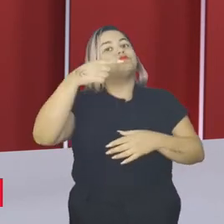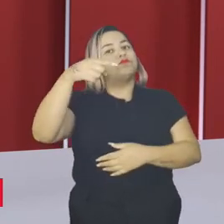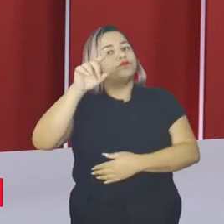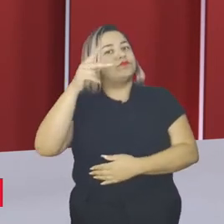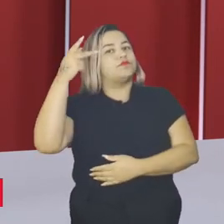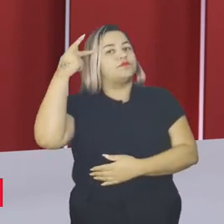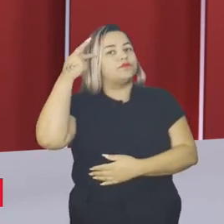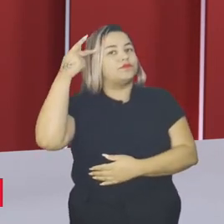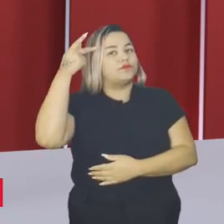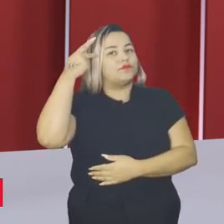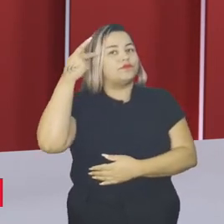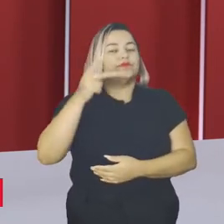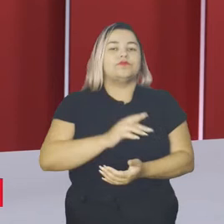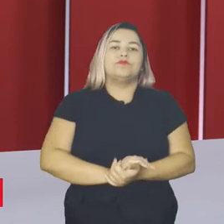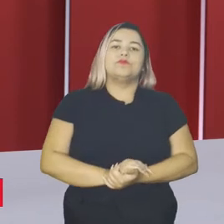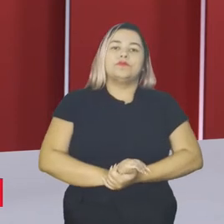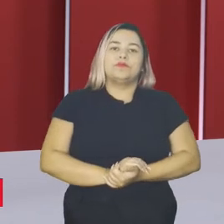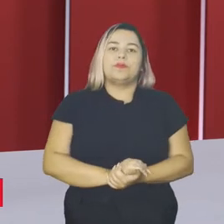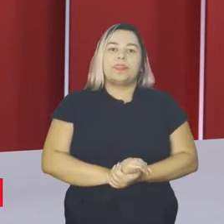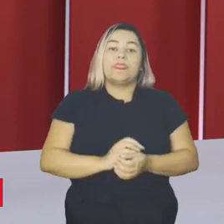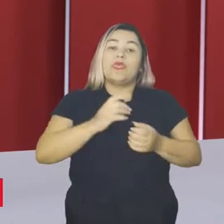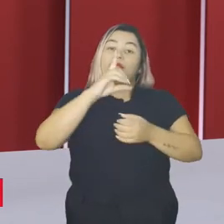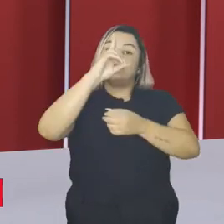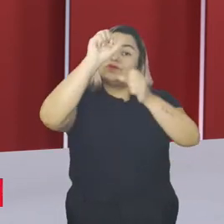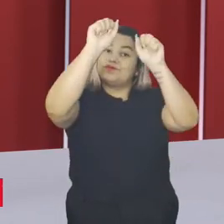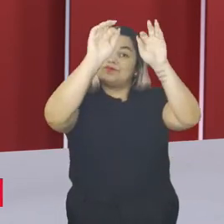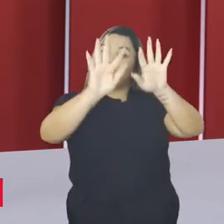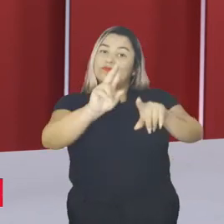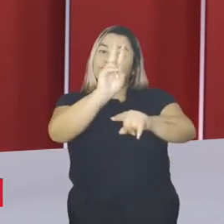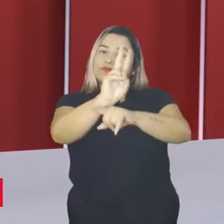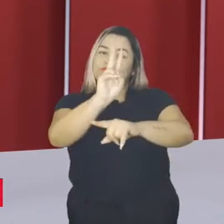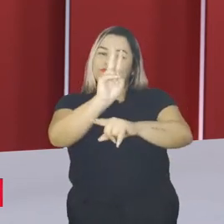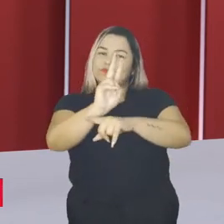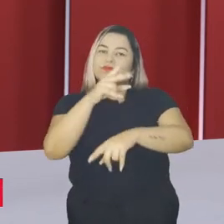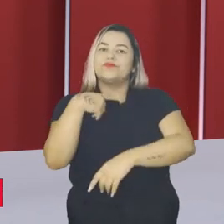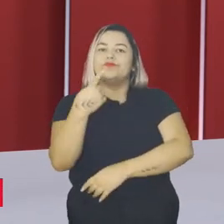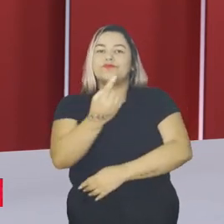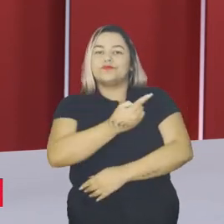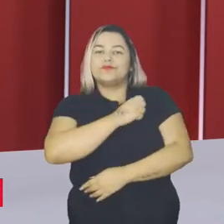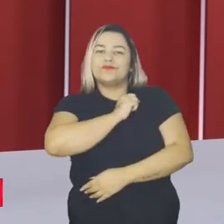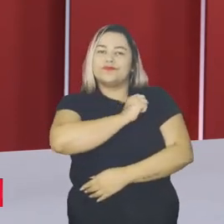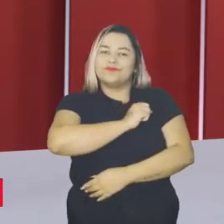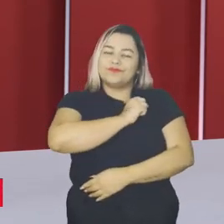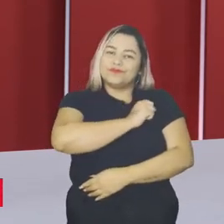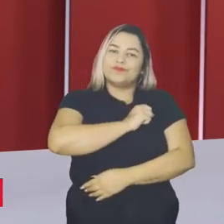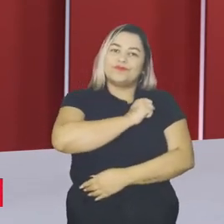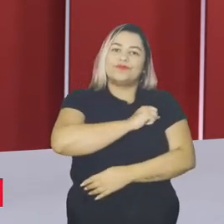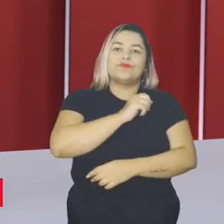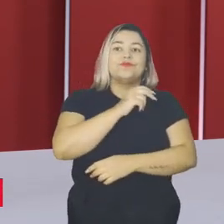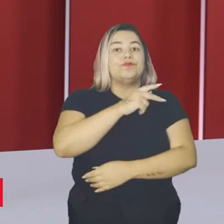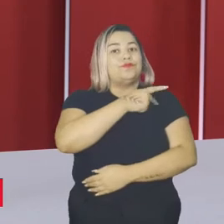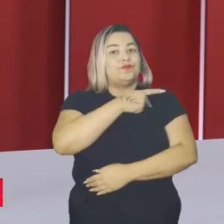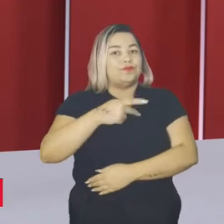de Taubaté. Deus abençoe e proteja nosso querido presidente Lula, que ele se recupere o mais